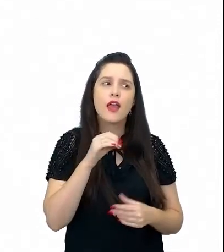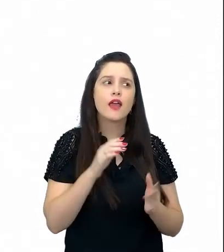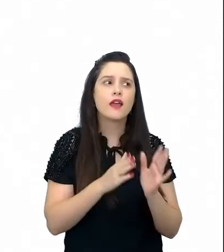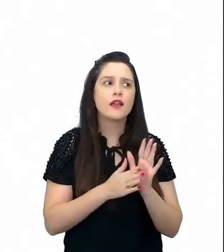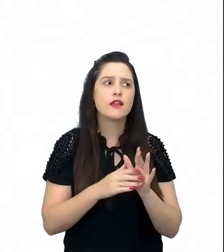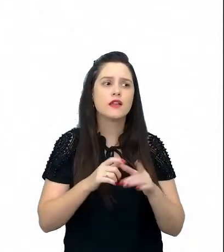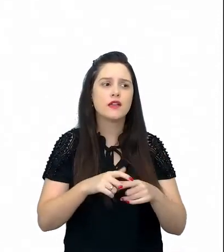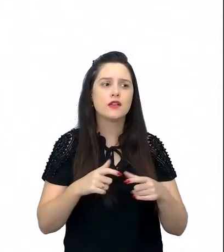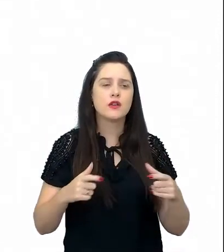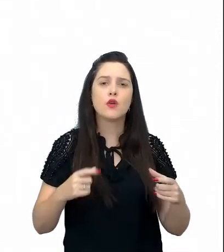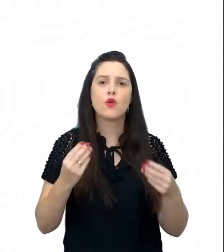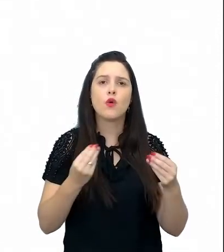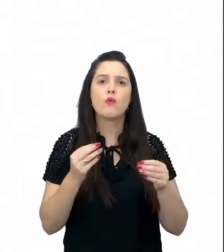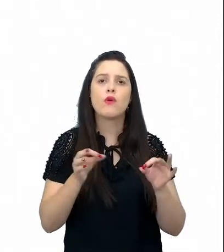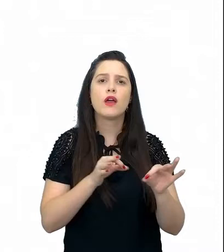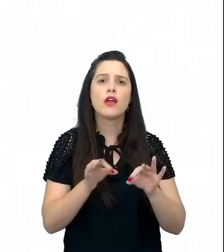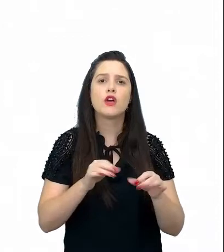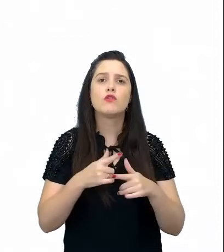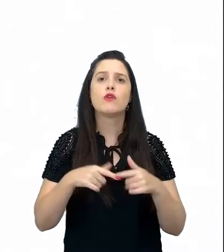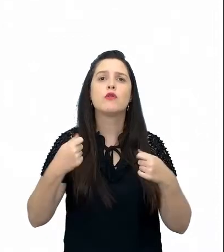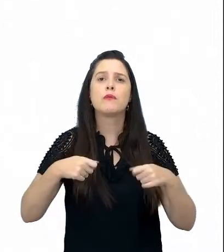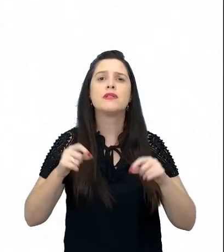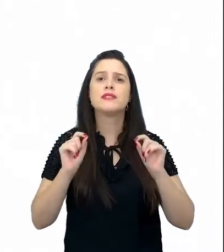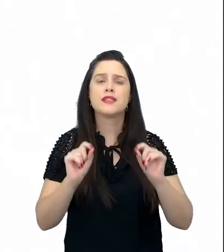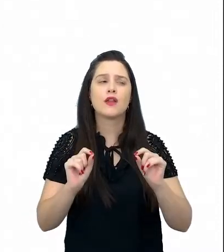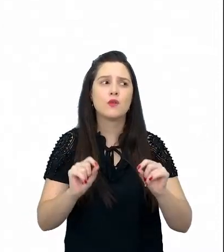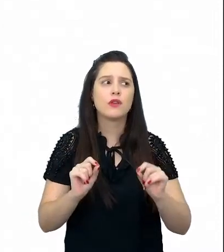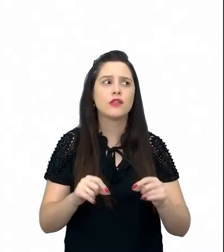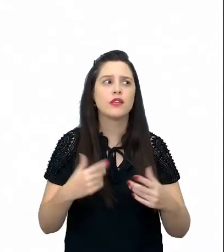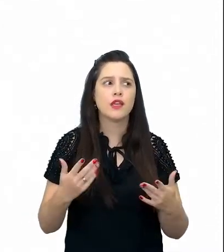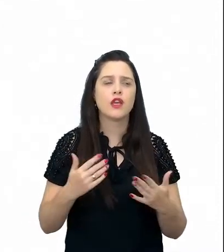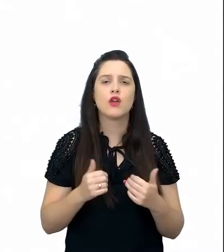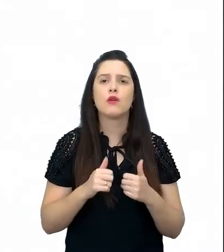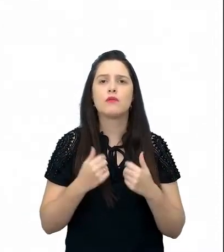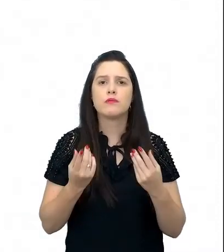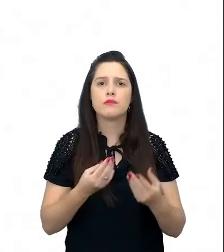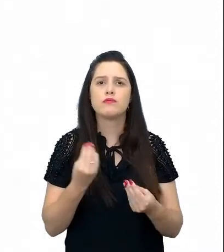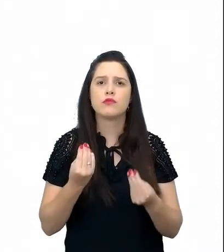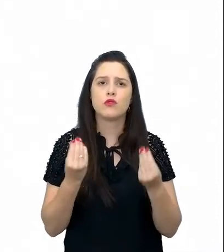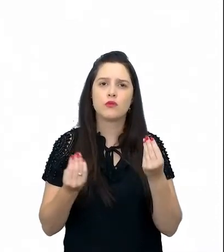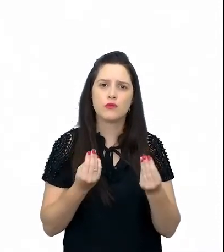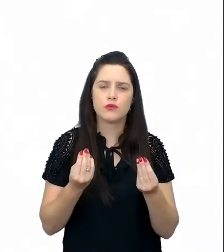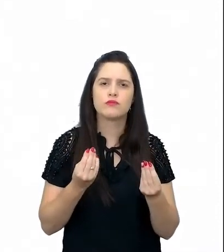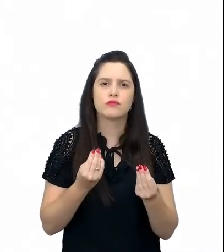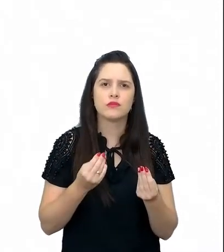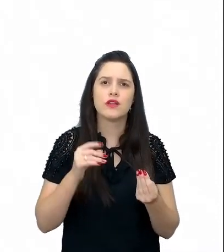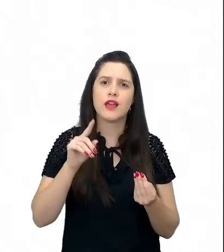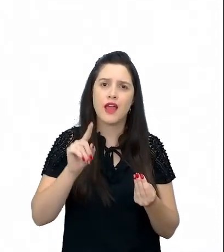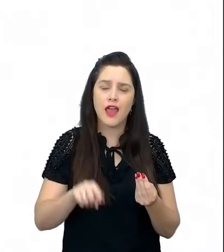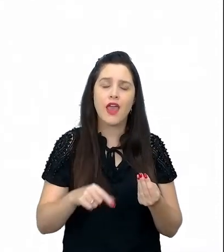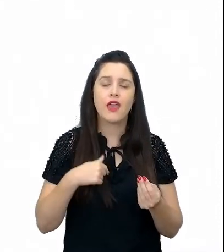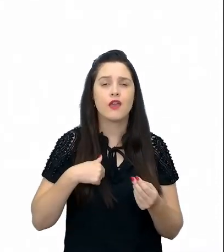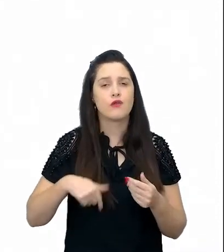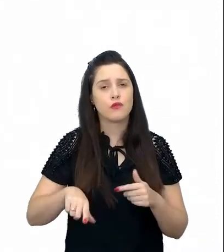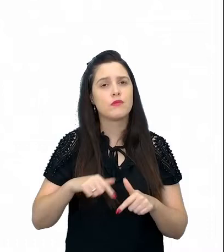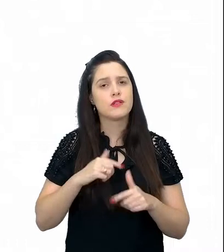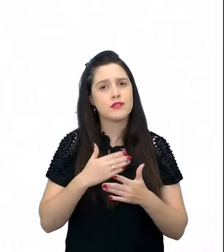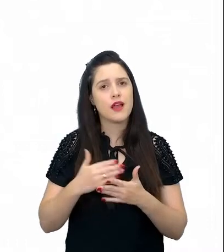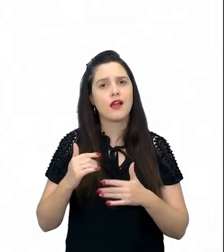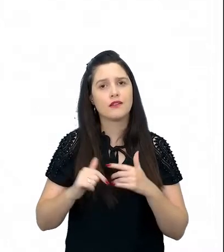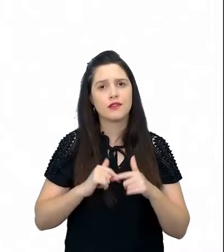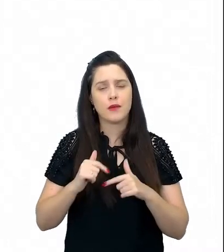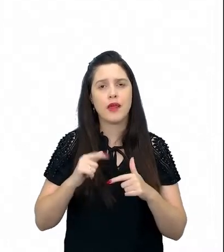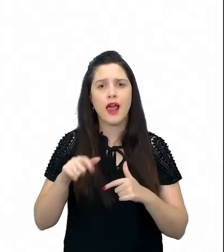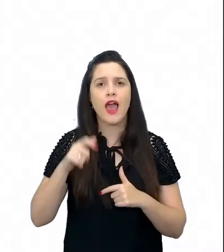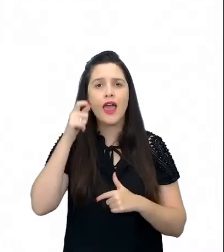Para mim resolver isso, o que, que eu vou precisar? Eu vou precisar nada mais, nada menos do que uma regra de três. E aí eu vou trabalhar com essa regra. É